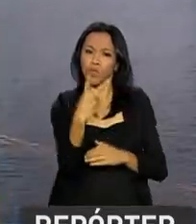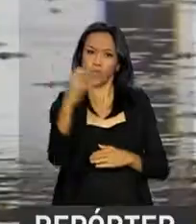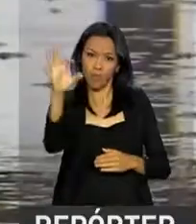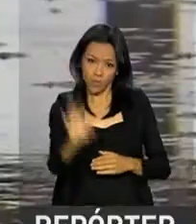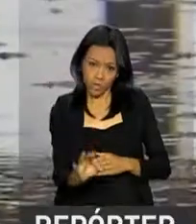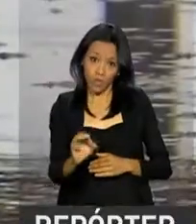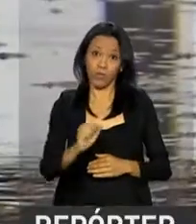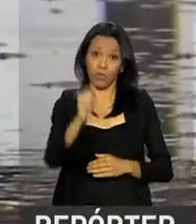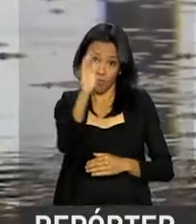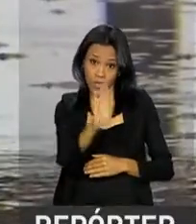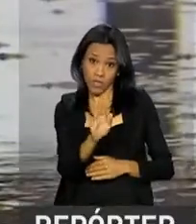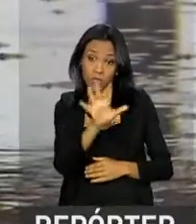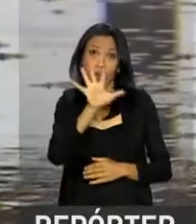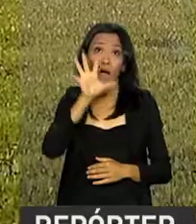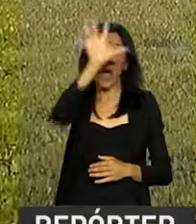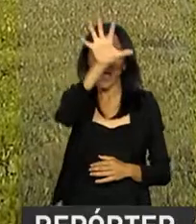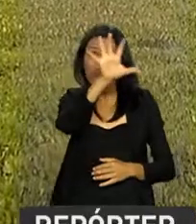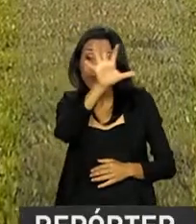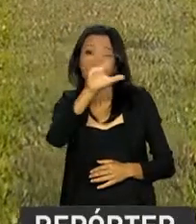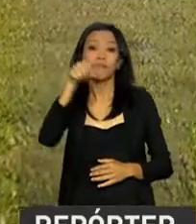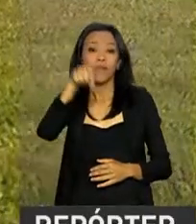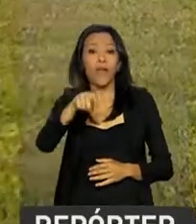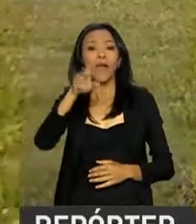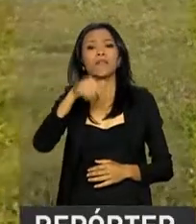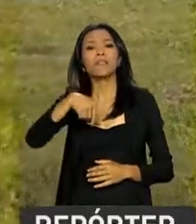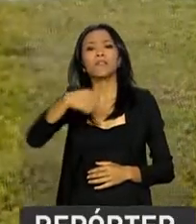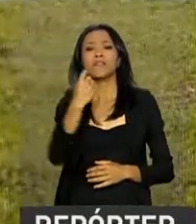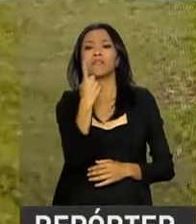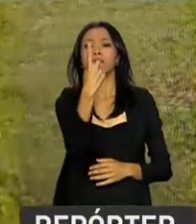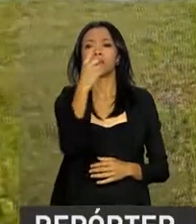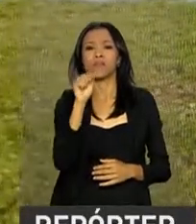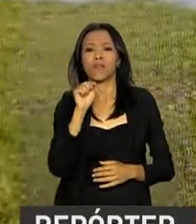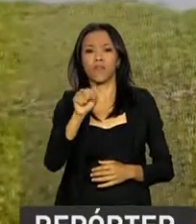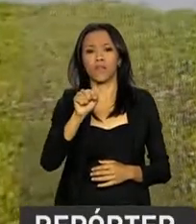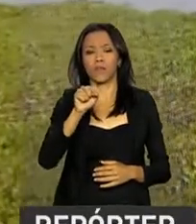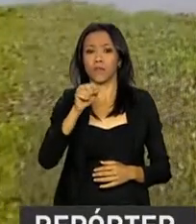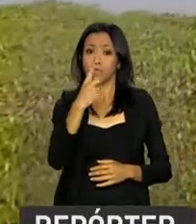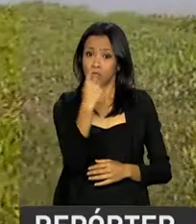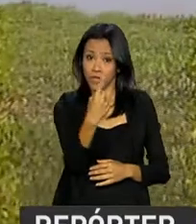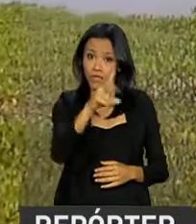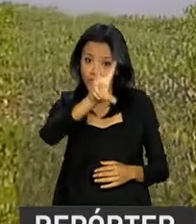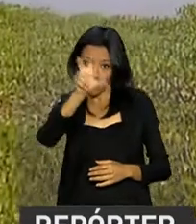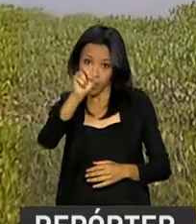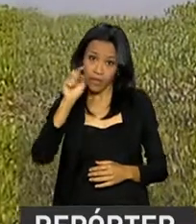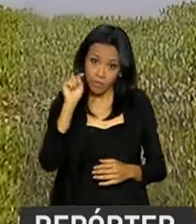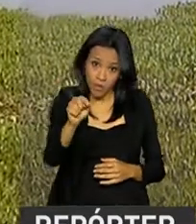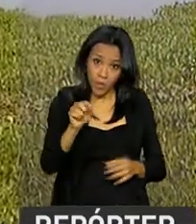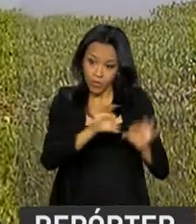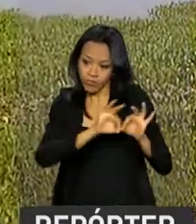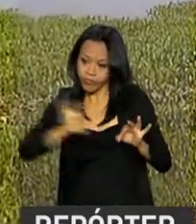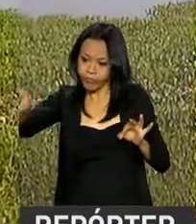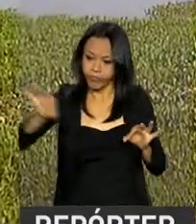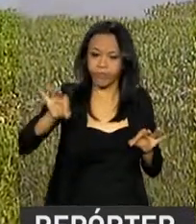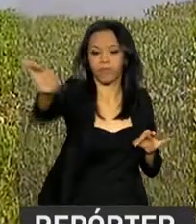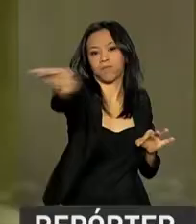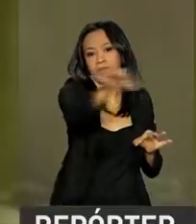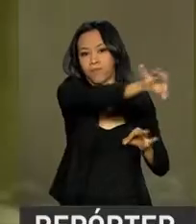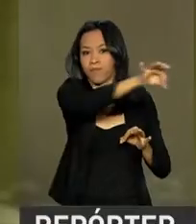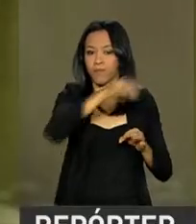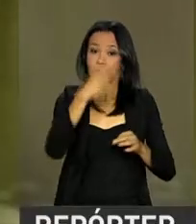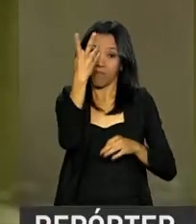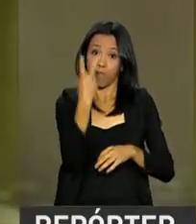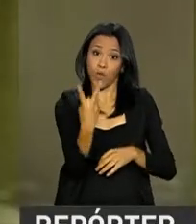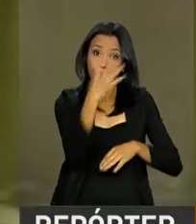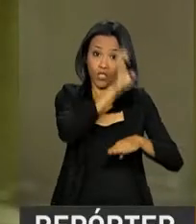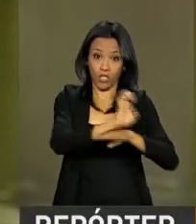o pantanal ocupa cerca de 150 mil quilômetros quadrados entre o mato grosso eo mato grosso do sul o